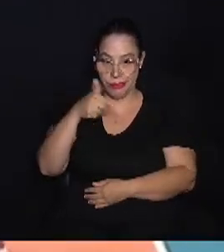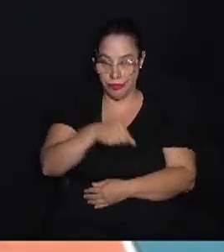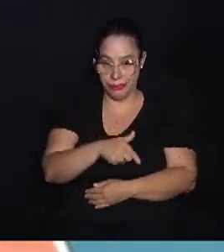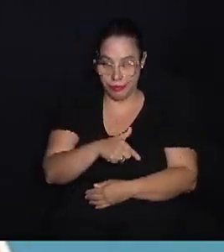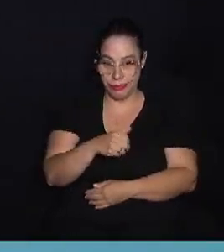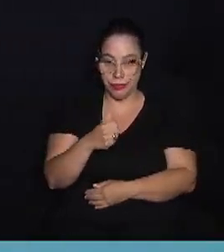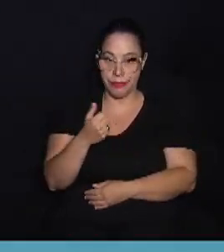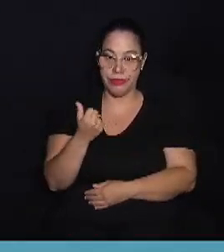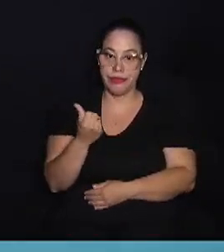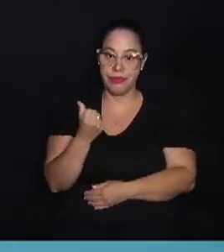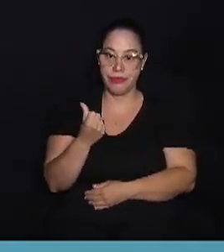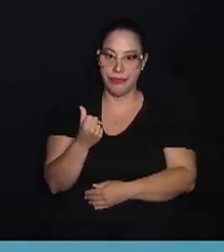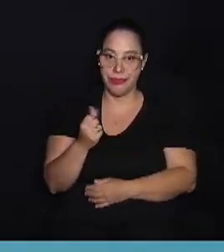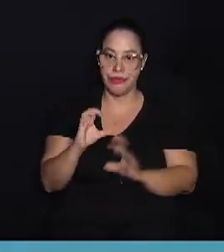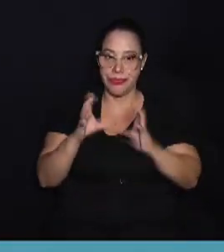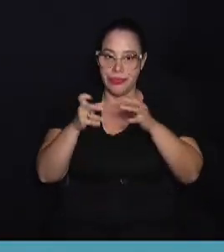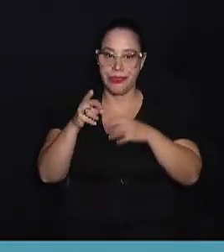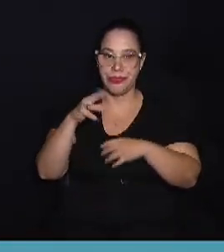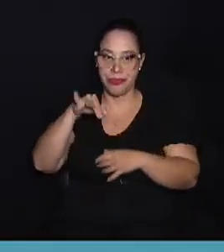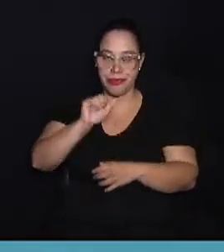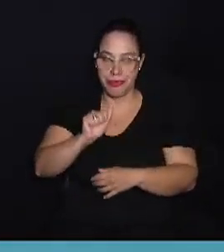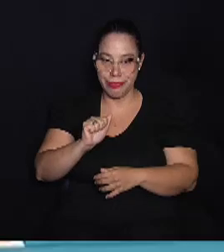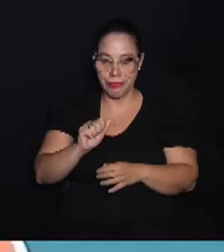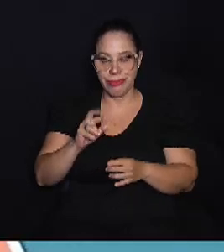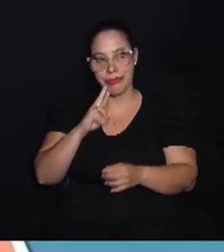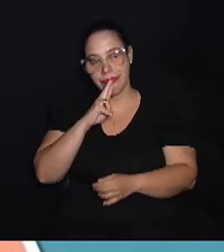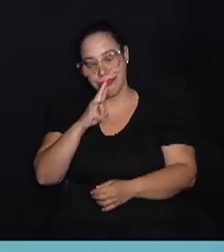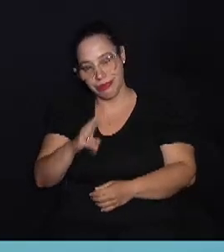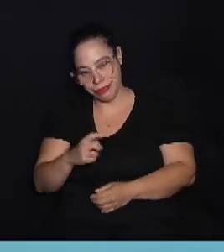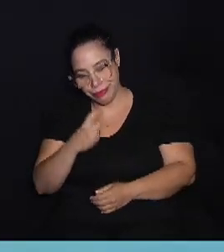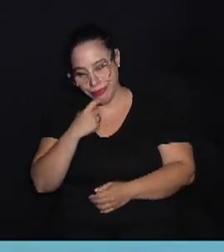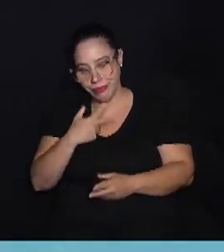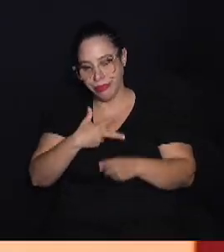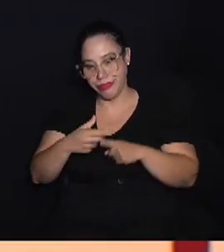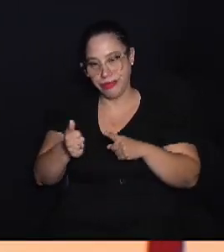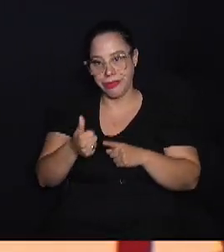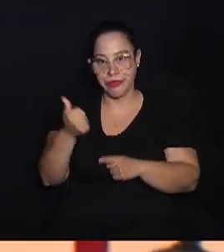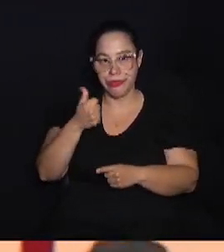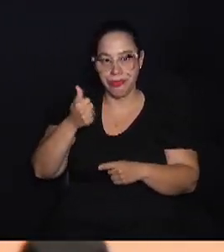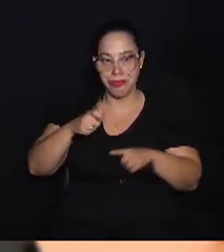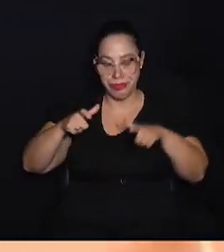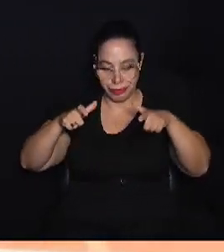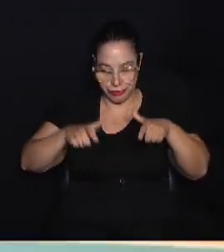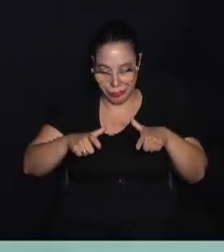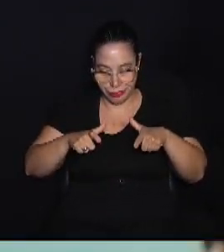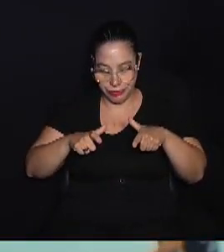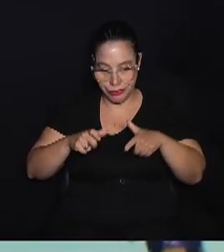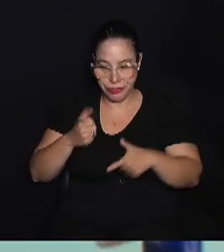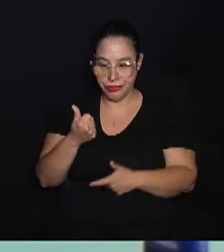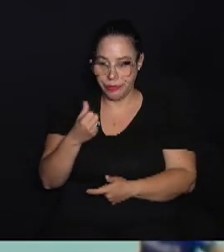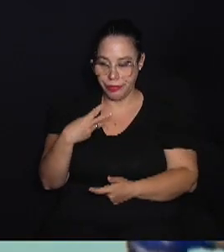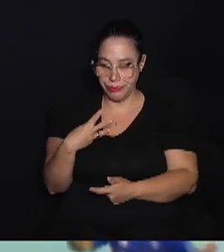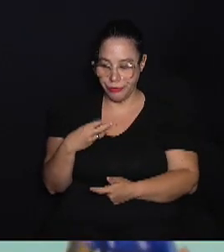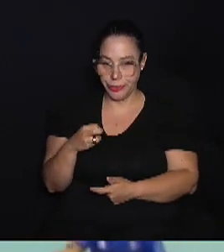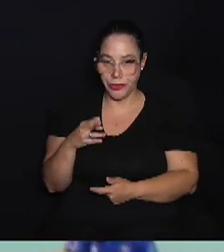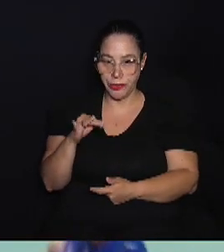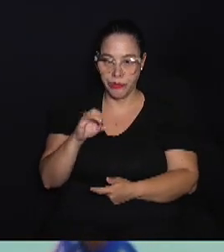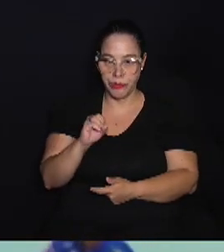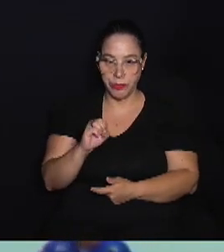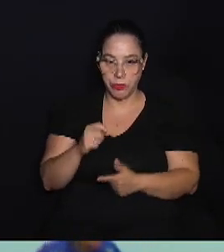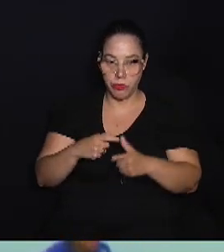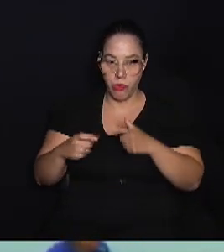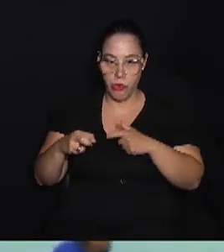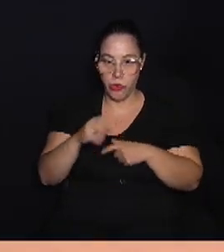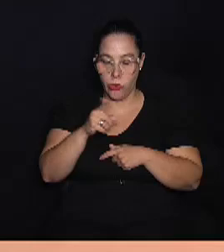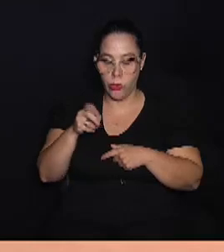3-1 para o Vôlei Renata. Com o resultado, o Vôlei Campinas assumiu a primeira posição com 13 pontos, ultrapassando